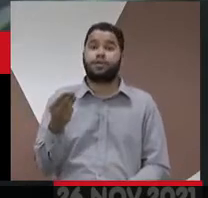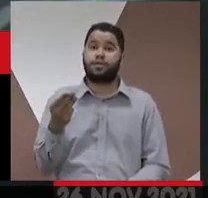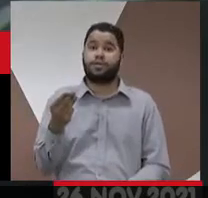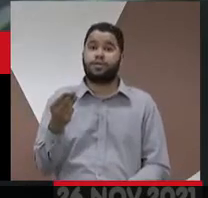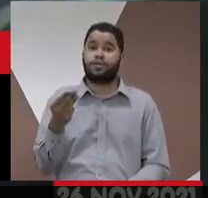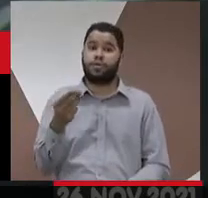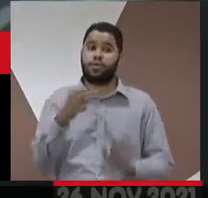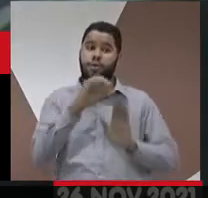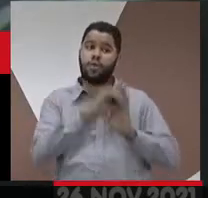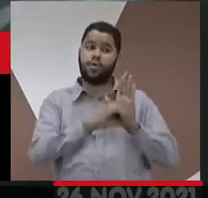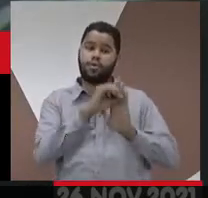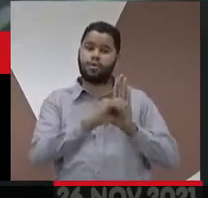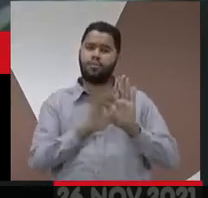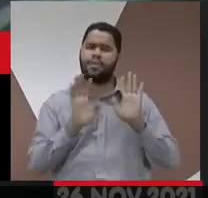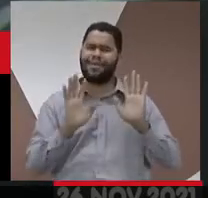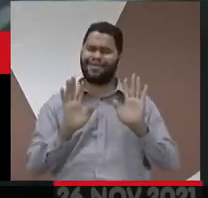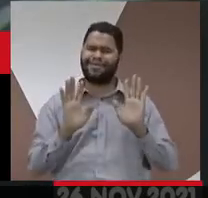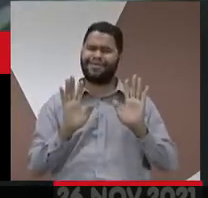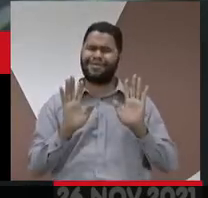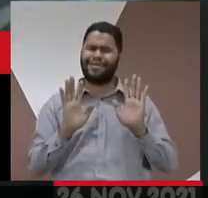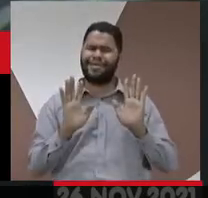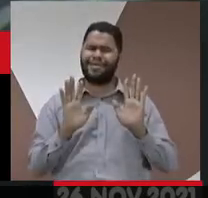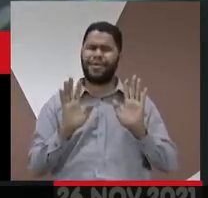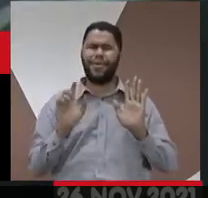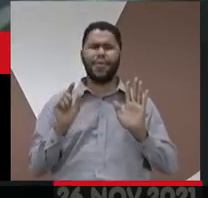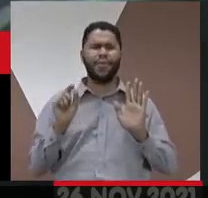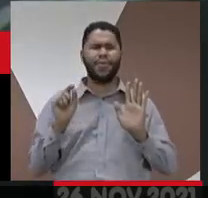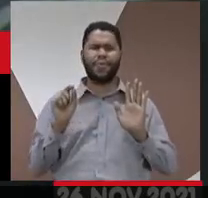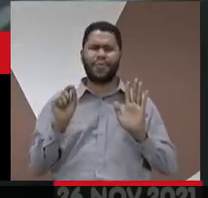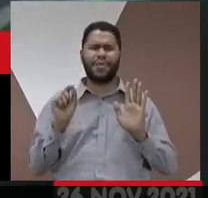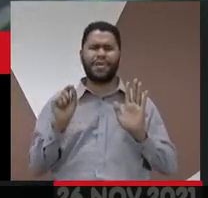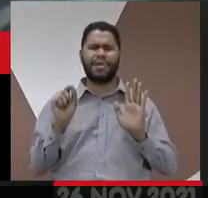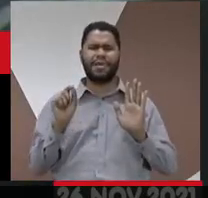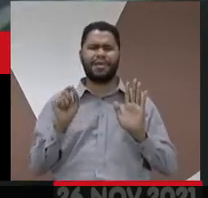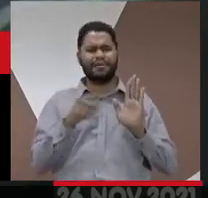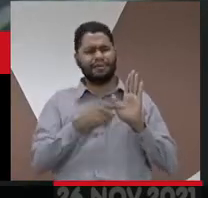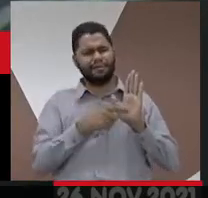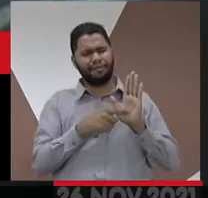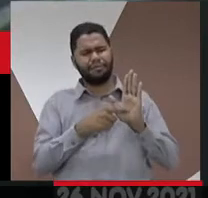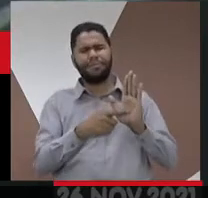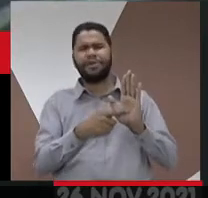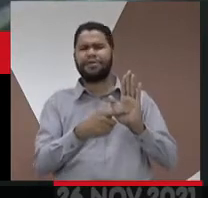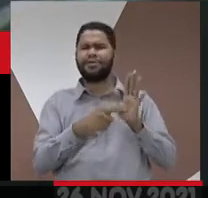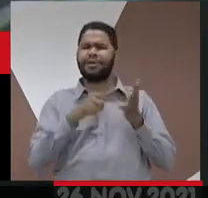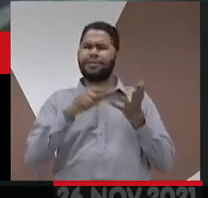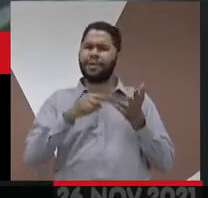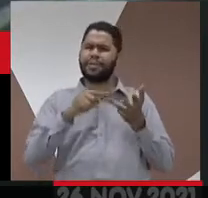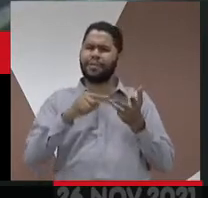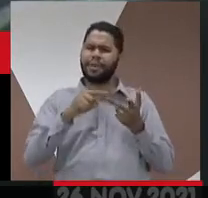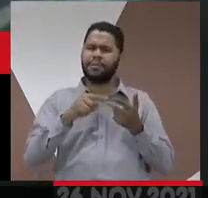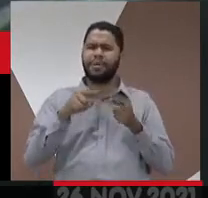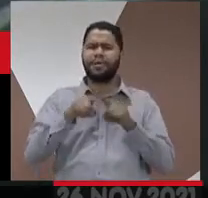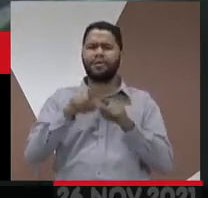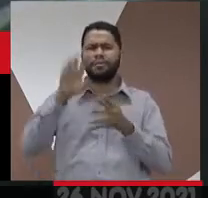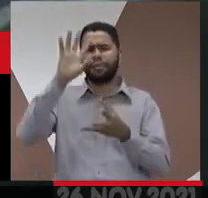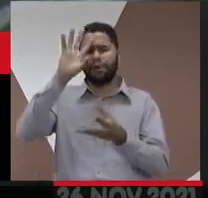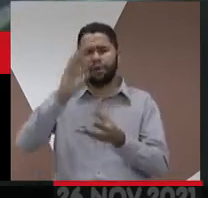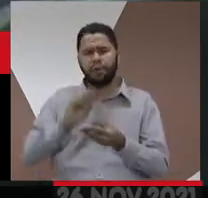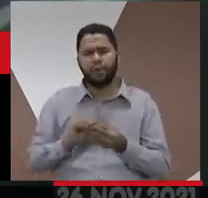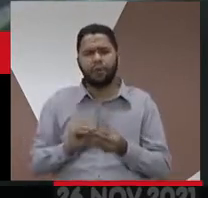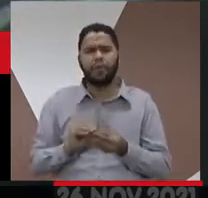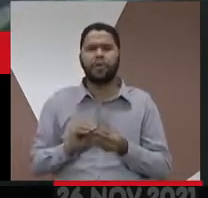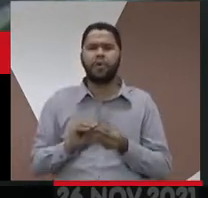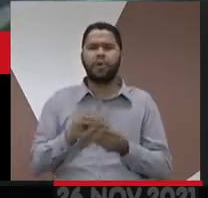traçado. Agora, a maneira com que são apresentadas também as conclusões